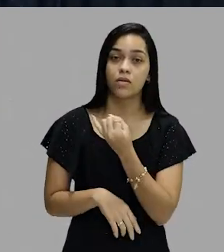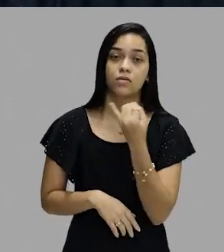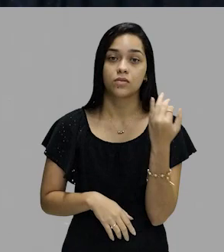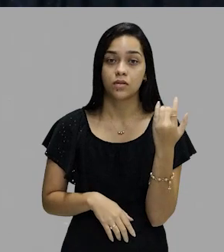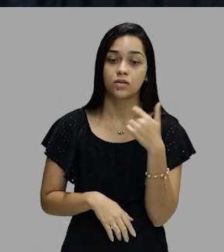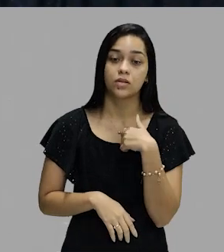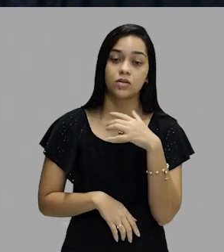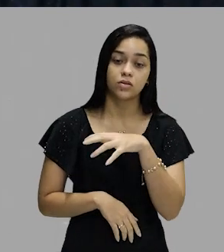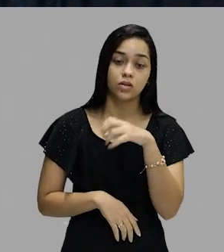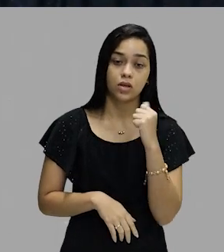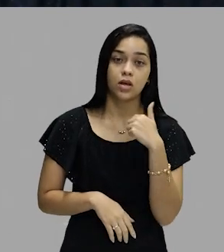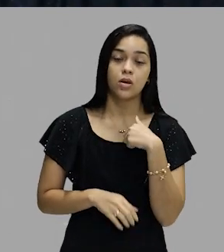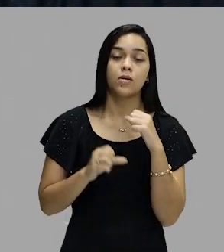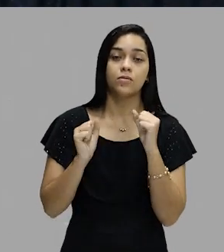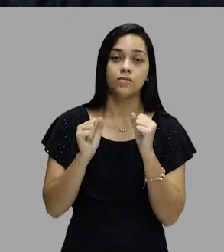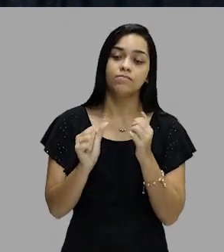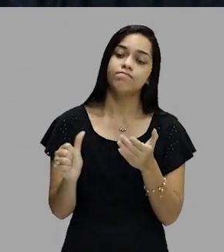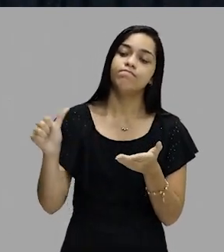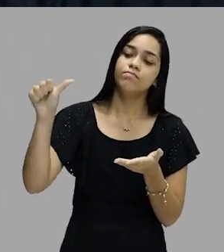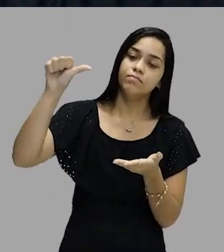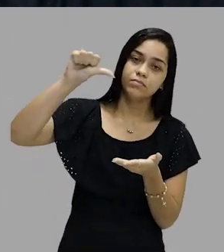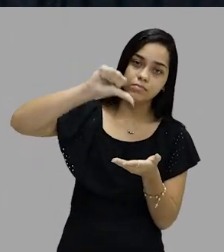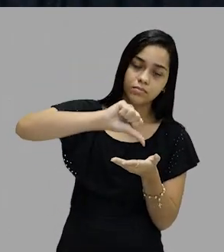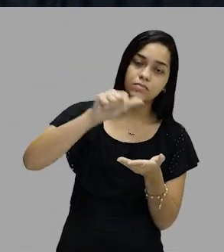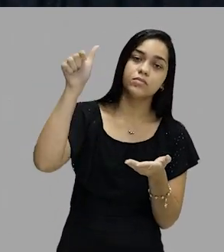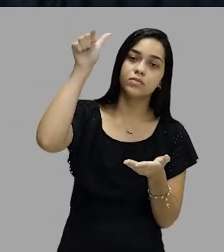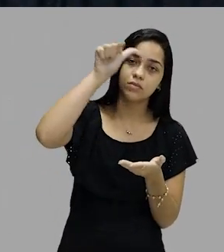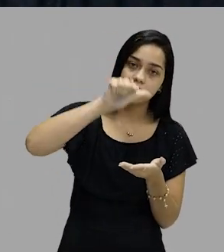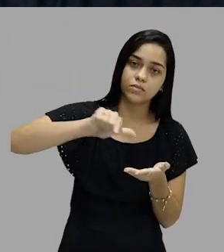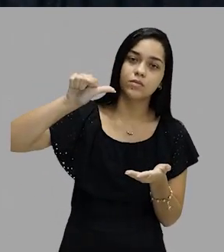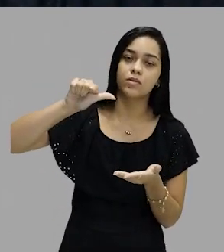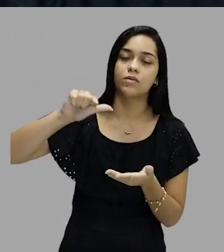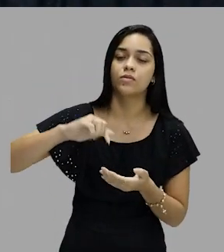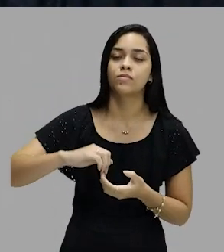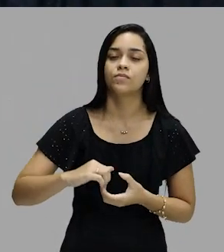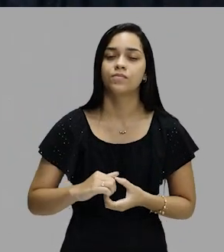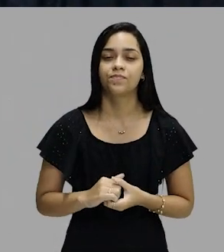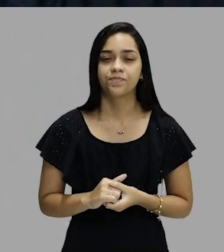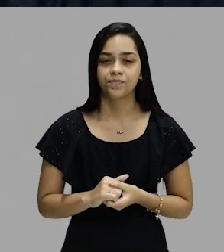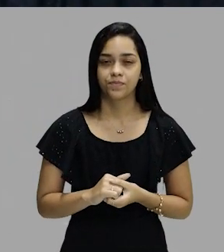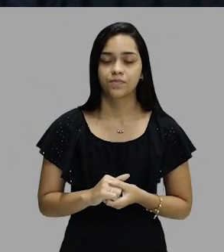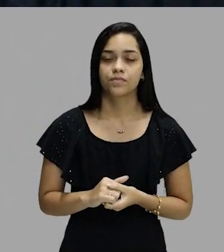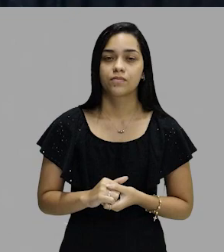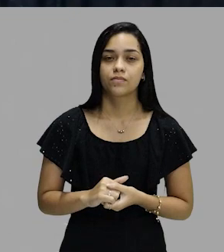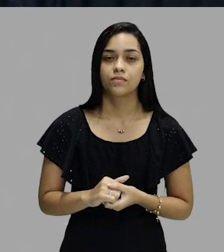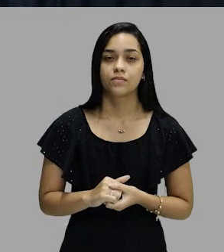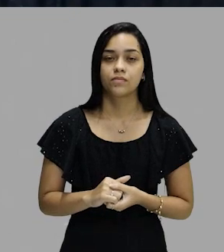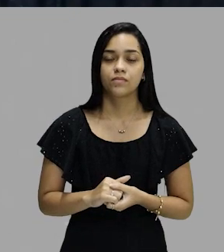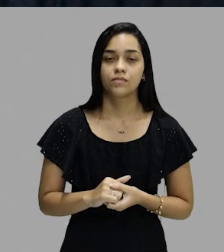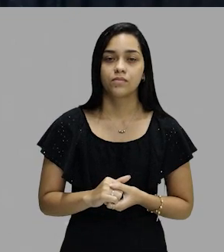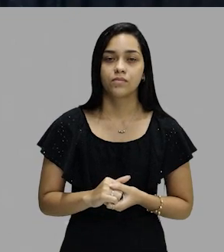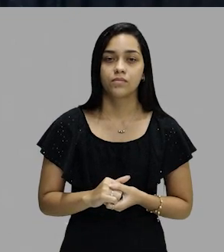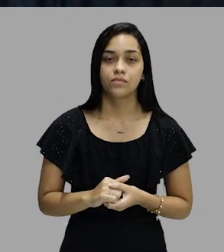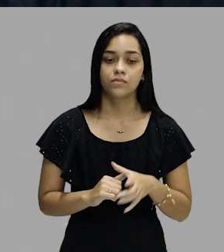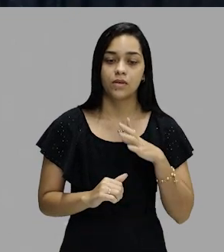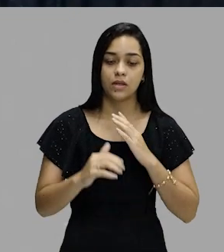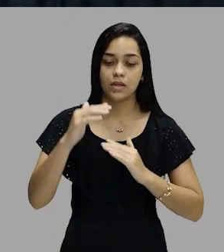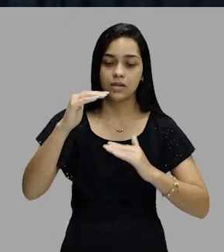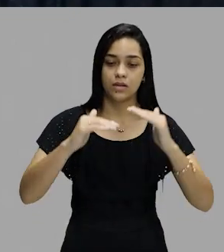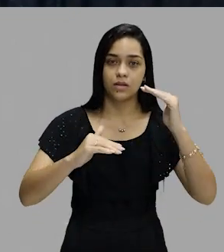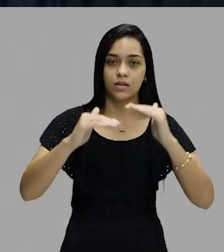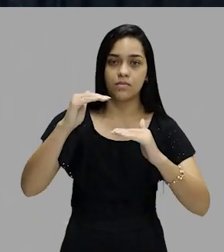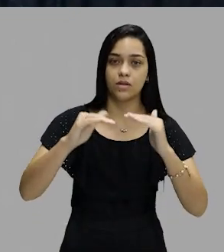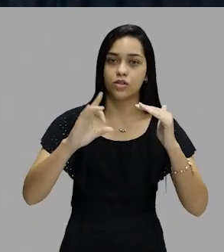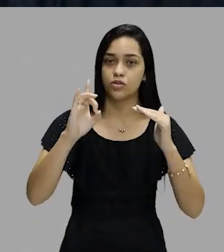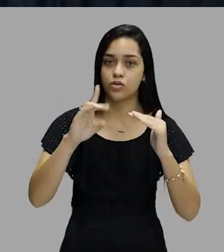matéria que eu retirei, eu posso adicionar mais matéria, ok? Para equilibrar e só